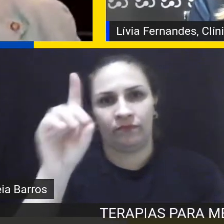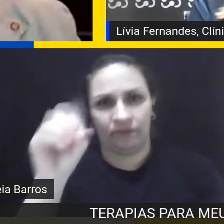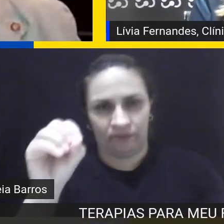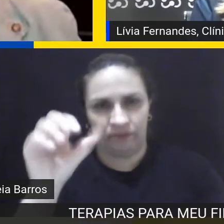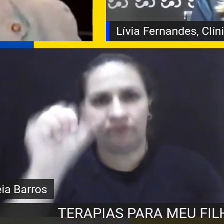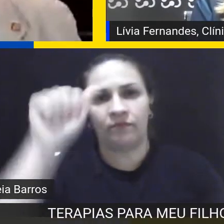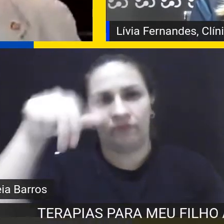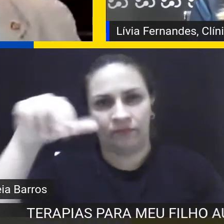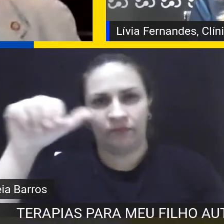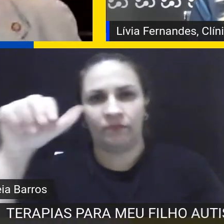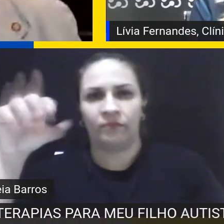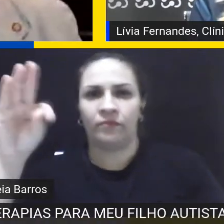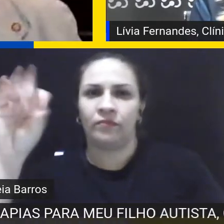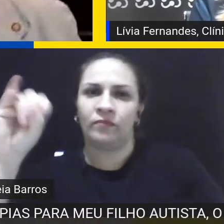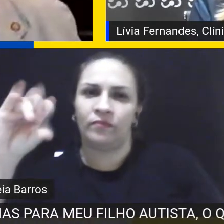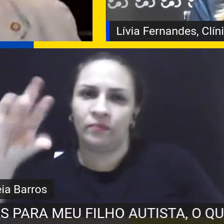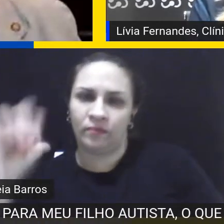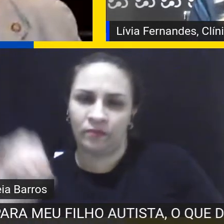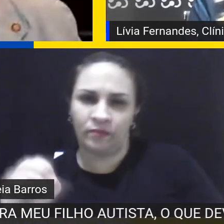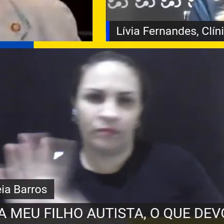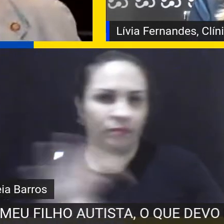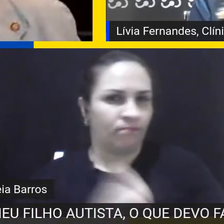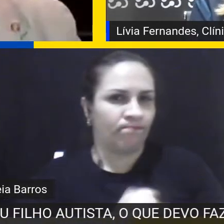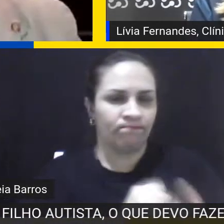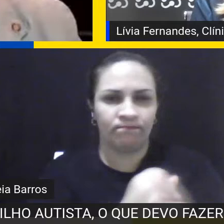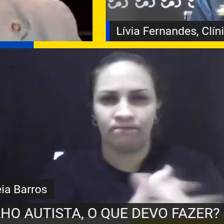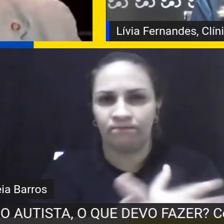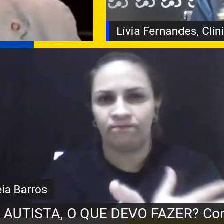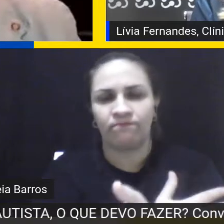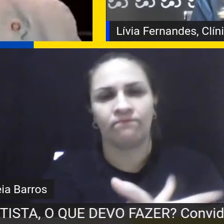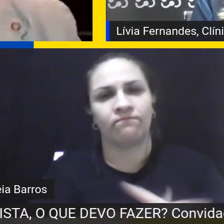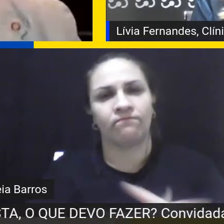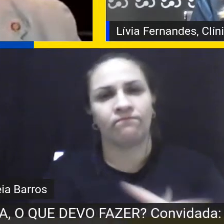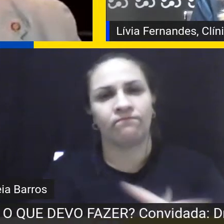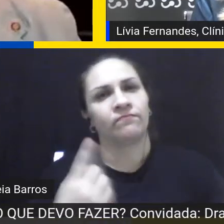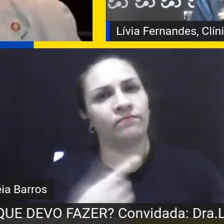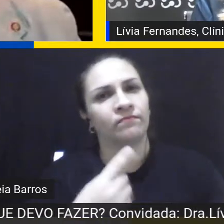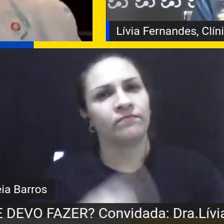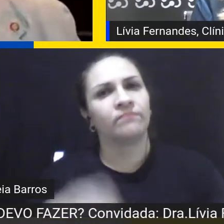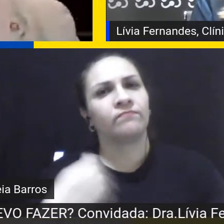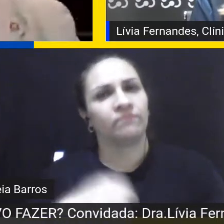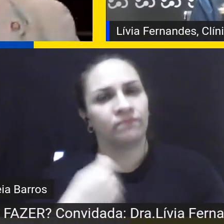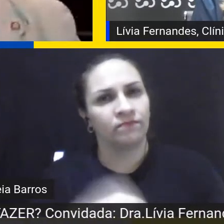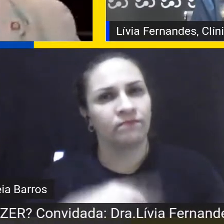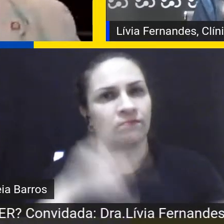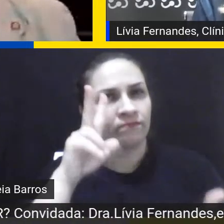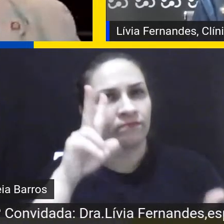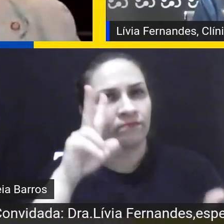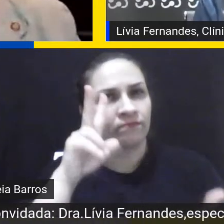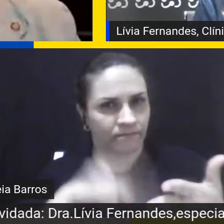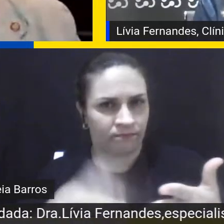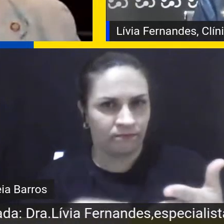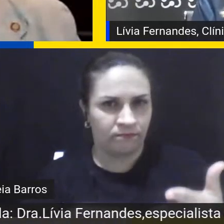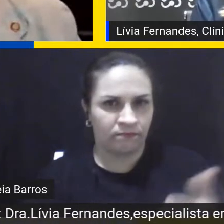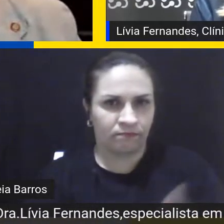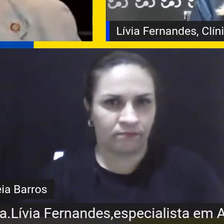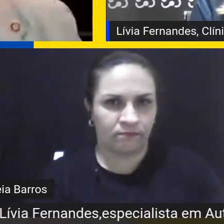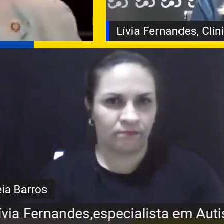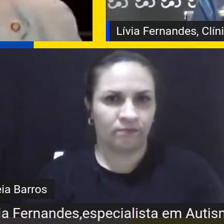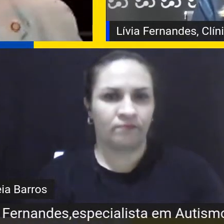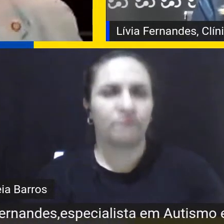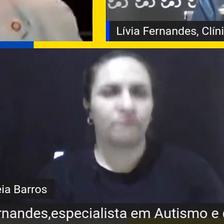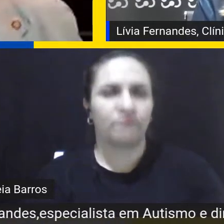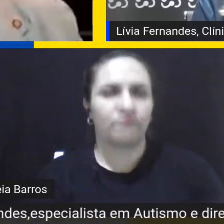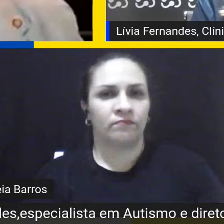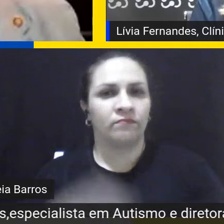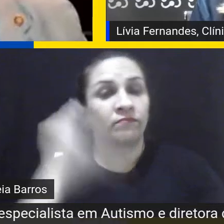hum, Então, assim, eu estou super emocionada. Eu acho que todo mundo devia ler, todo mundo devia ler